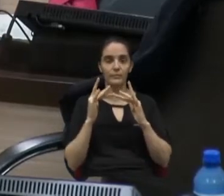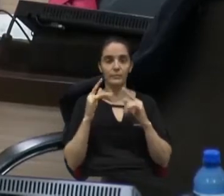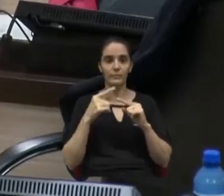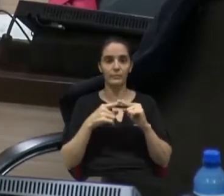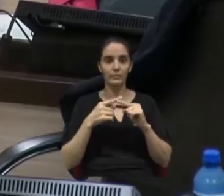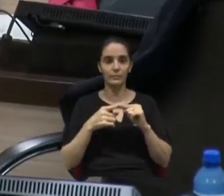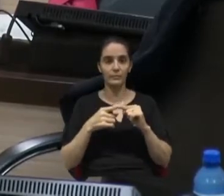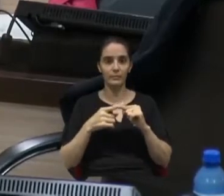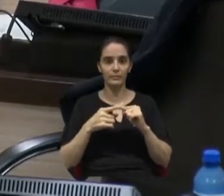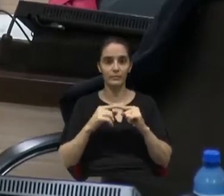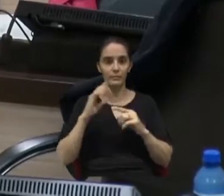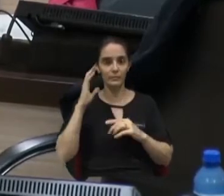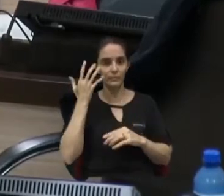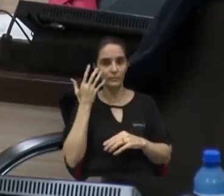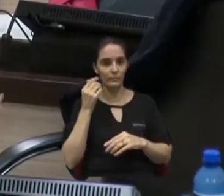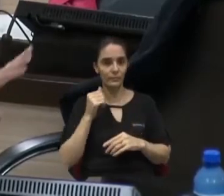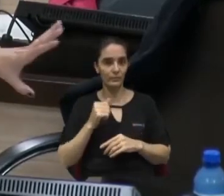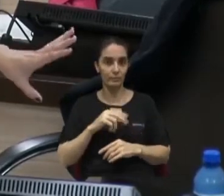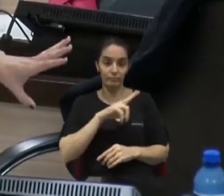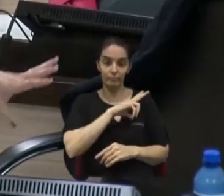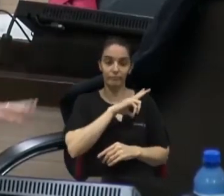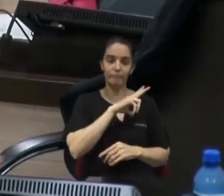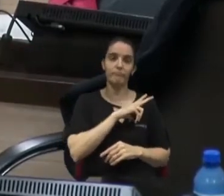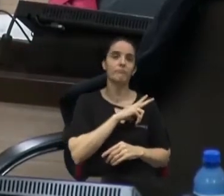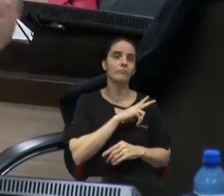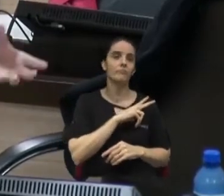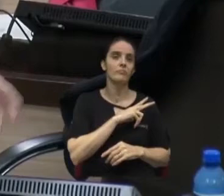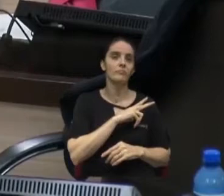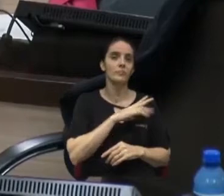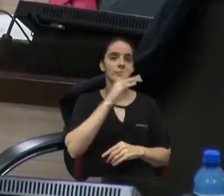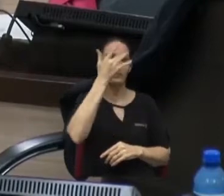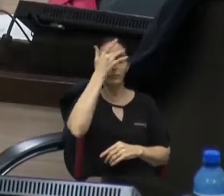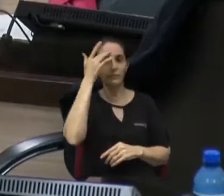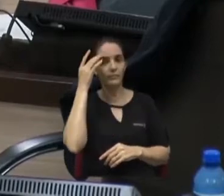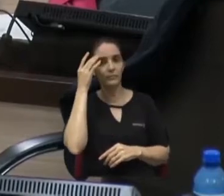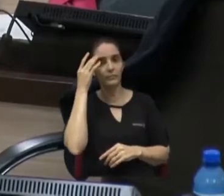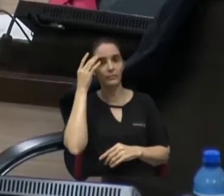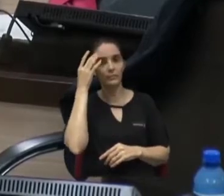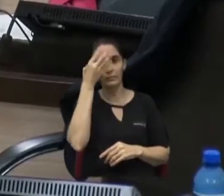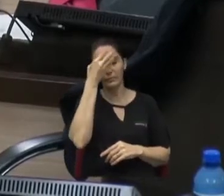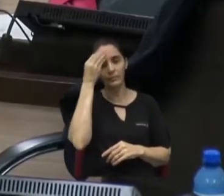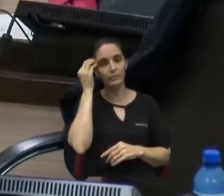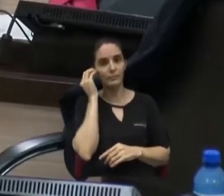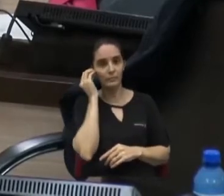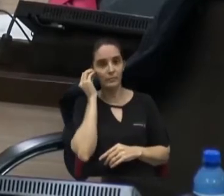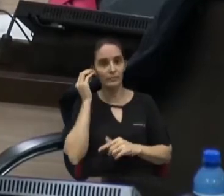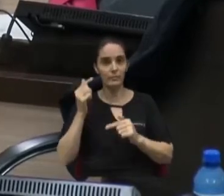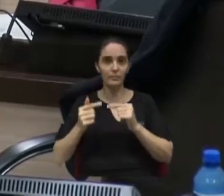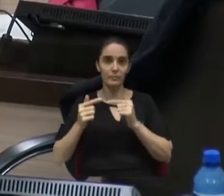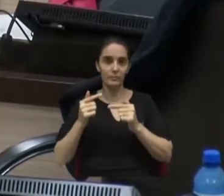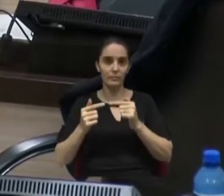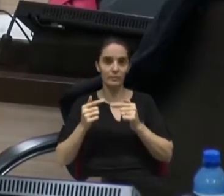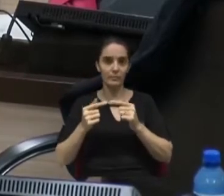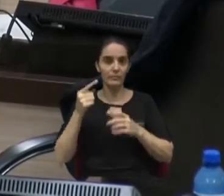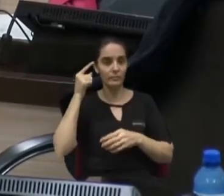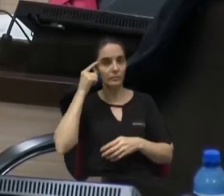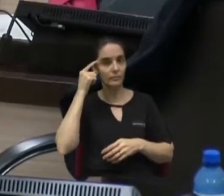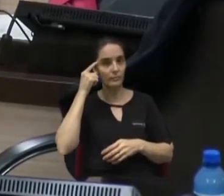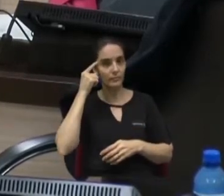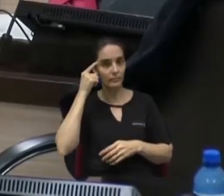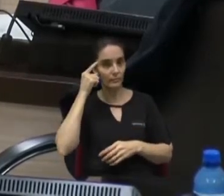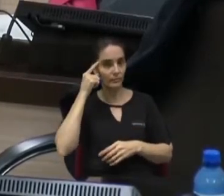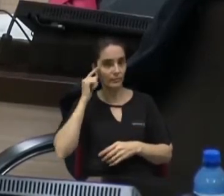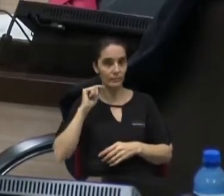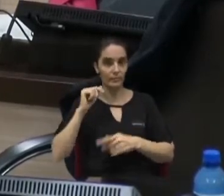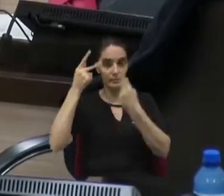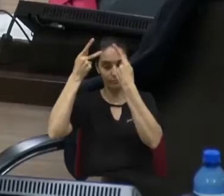pessoal envolvida, muitas pessoas deixam as questões políticas de lado e colocam o ser humano à frente e fazem o contato